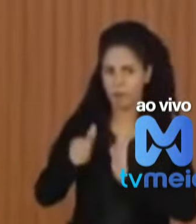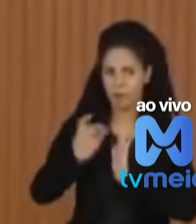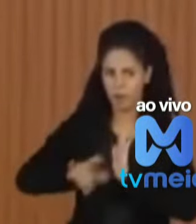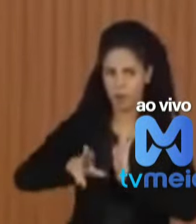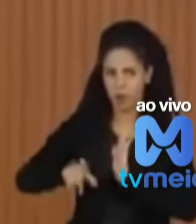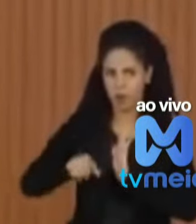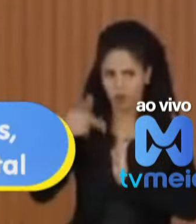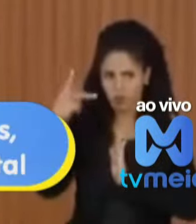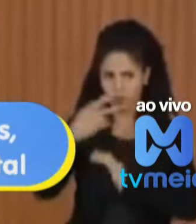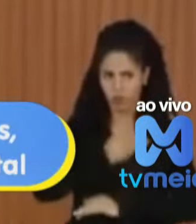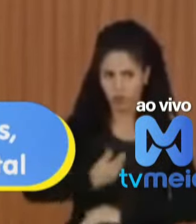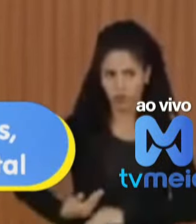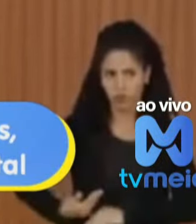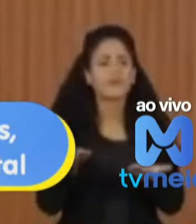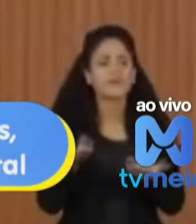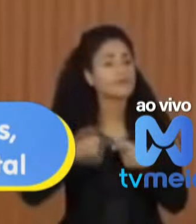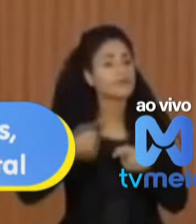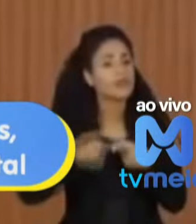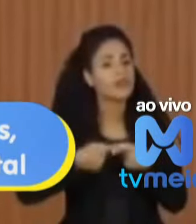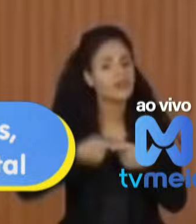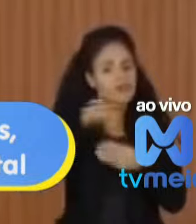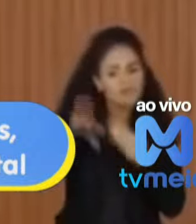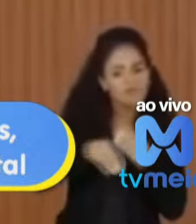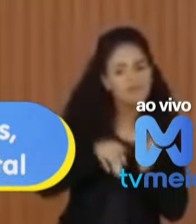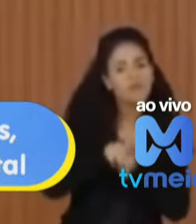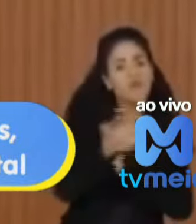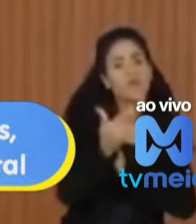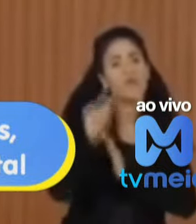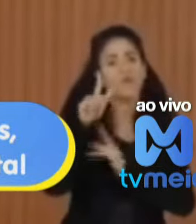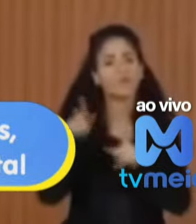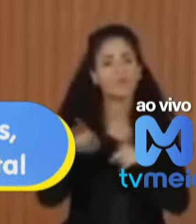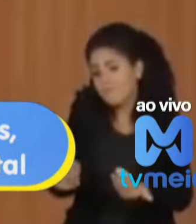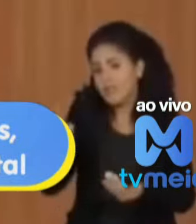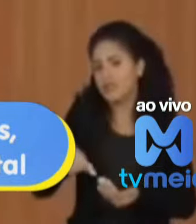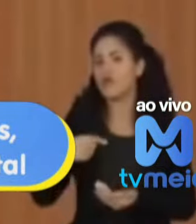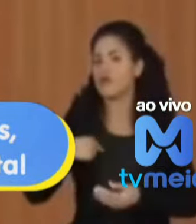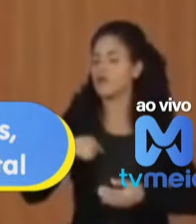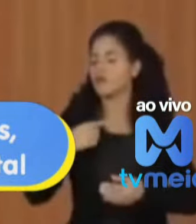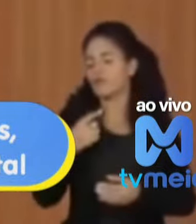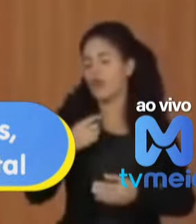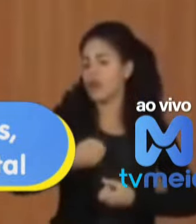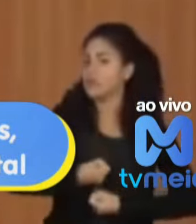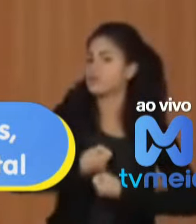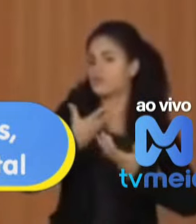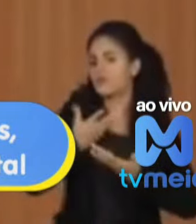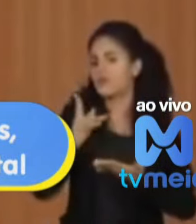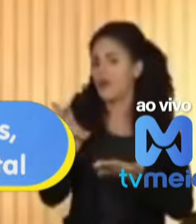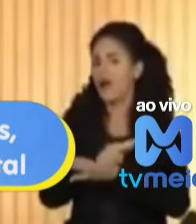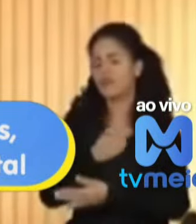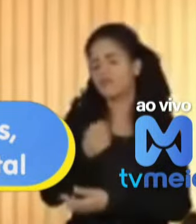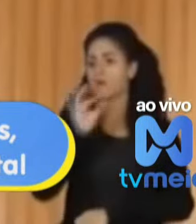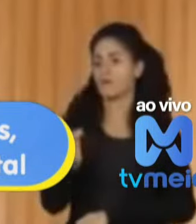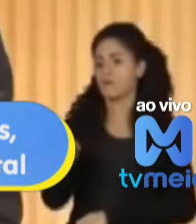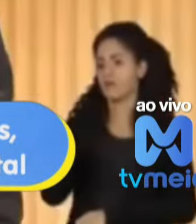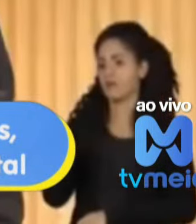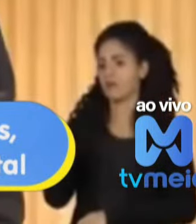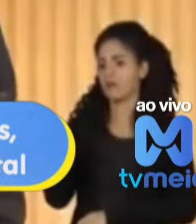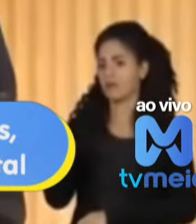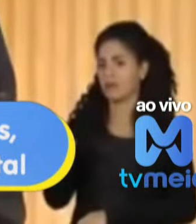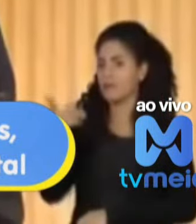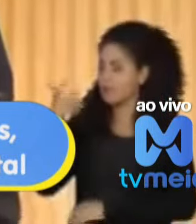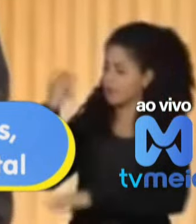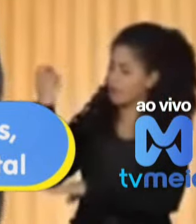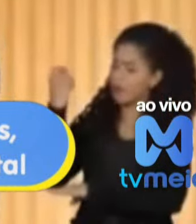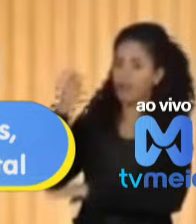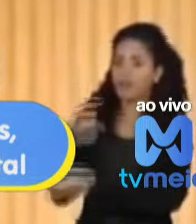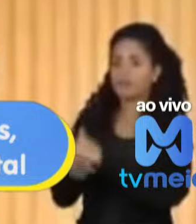e Ambiental do Estado mas também é por outro lado confirmou que houveram erros nas prevenções da tragédia